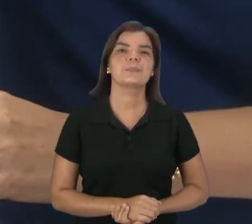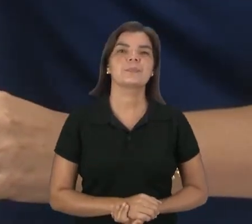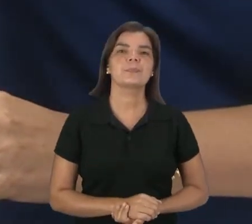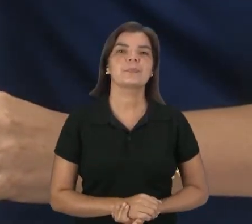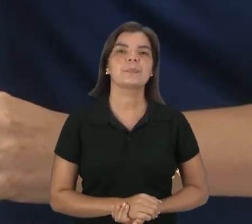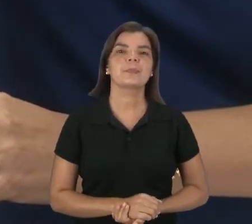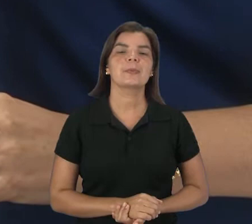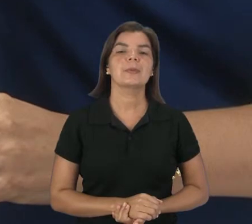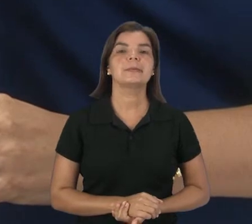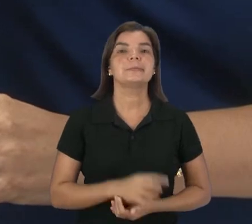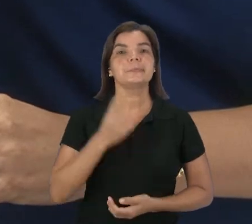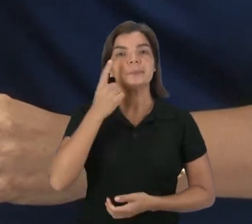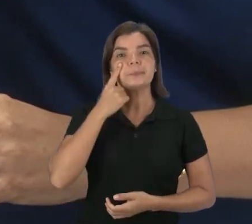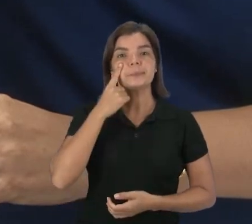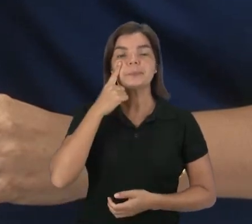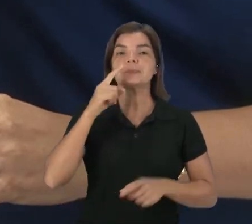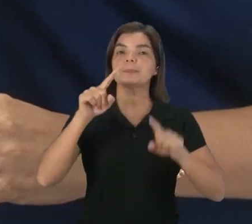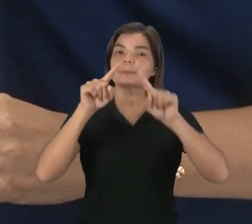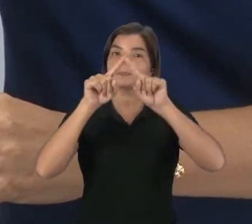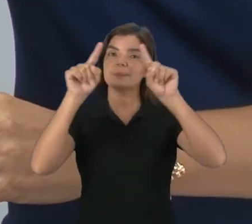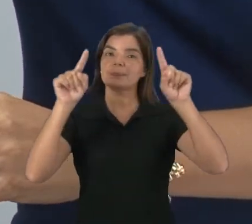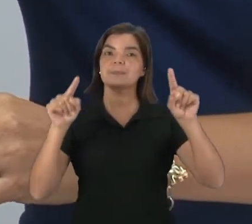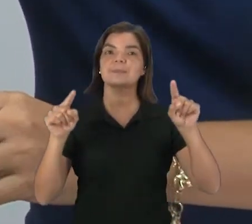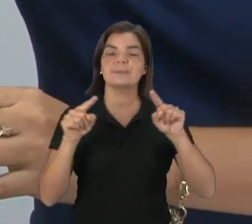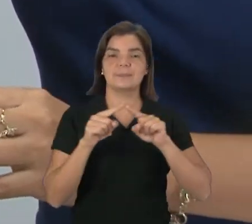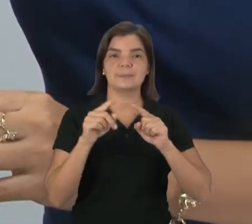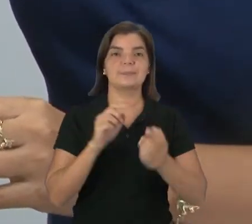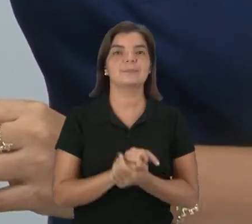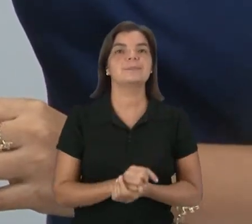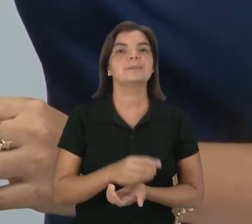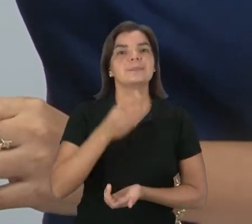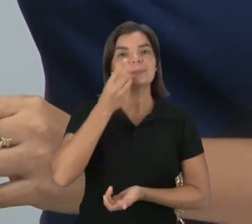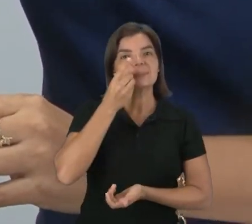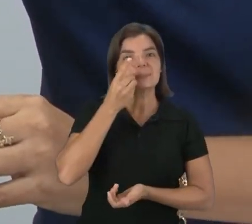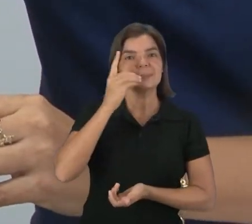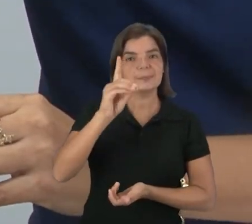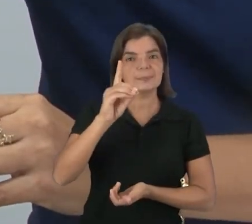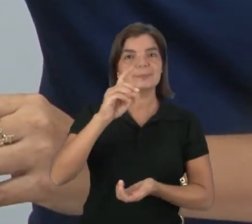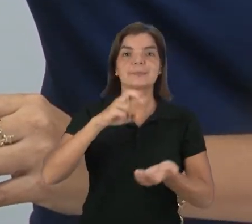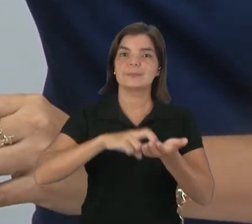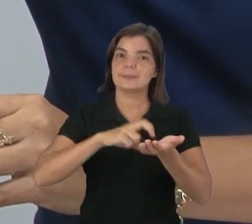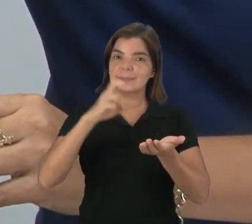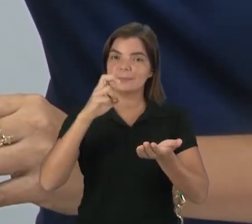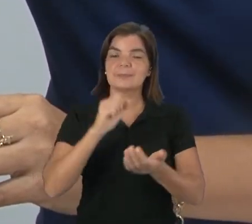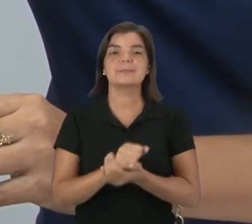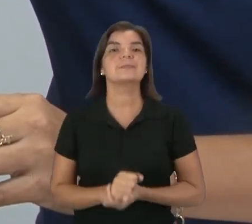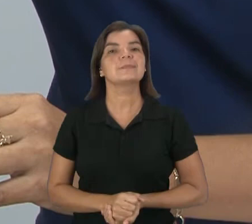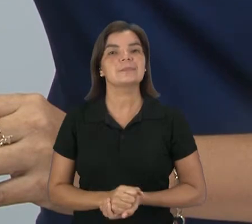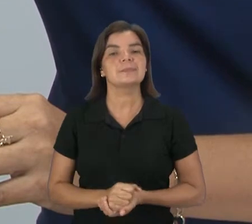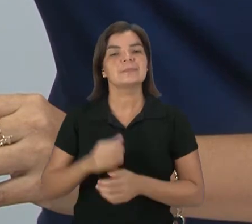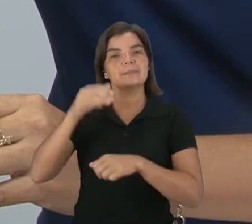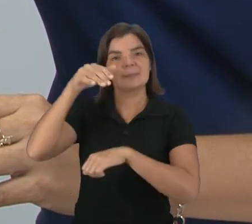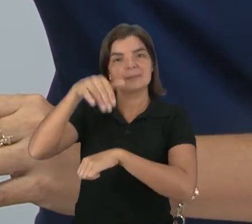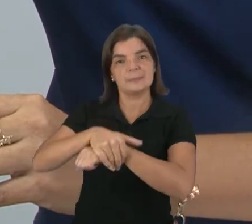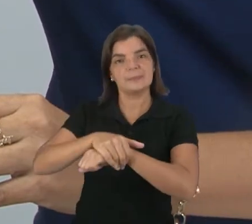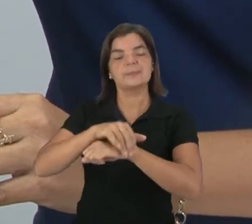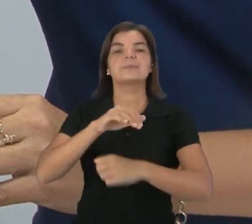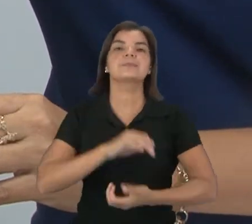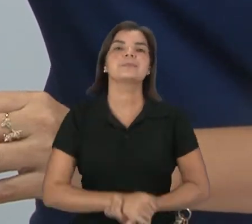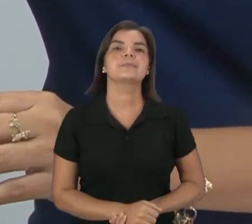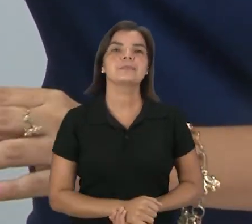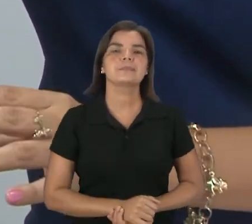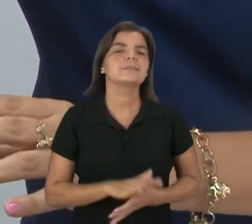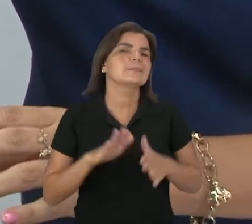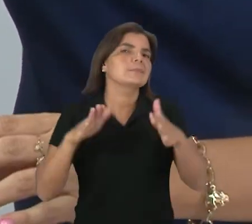este 4S quadro tem aqui o dia i i a noite